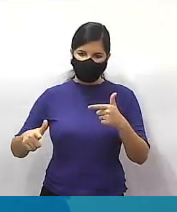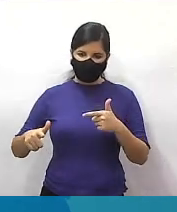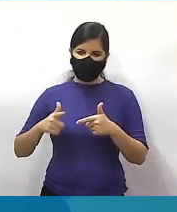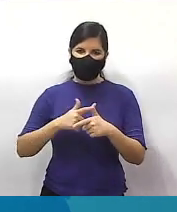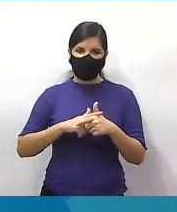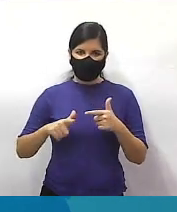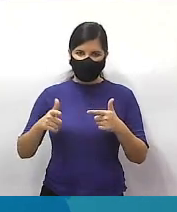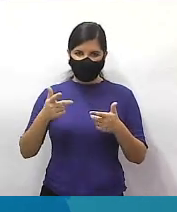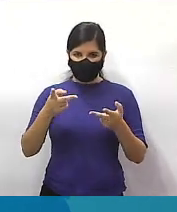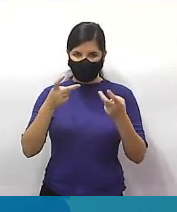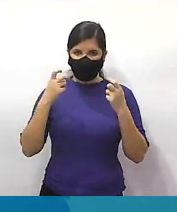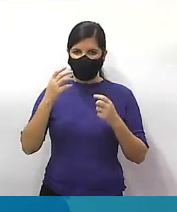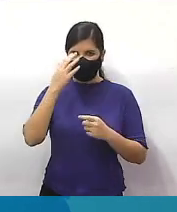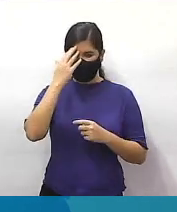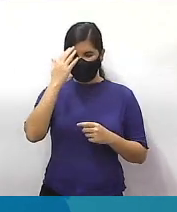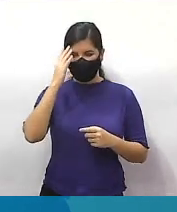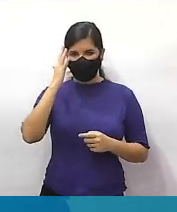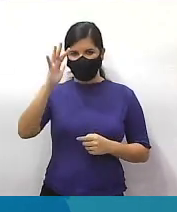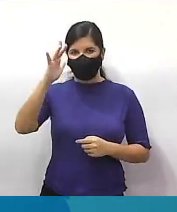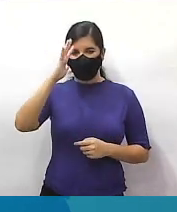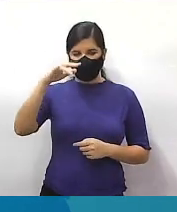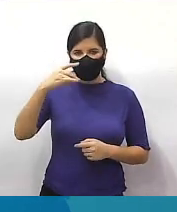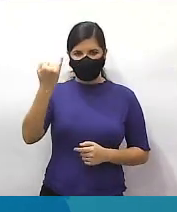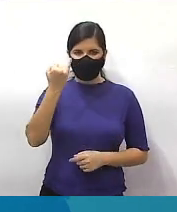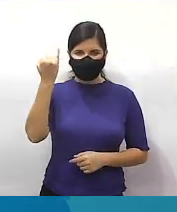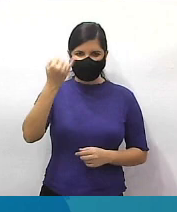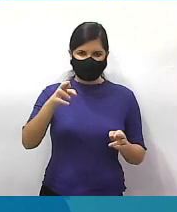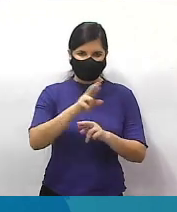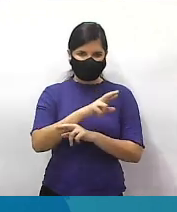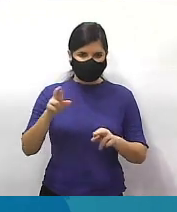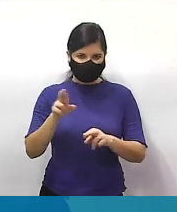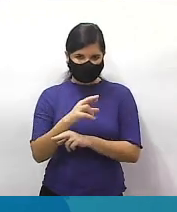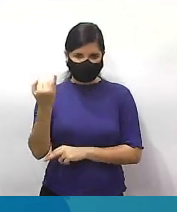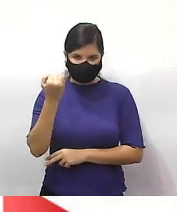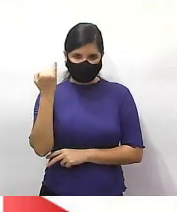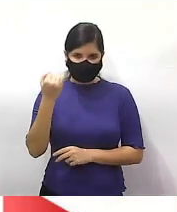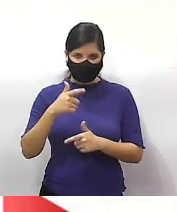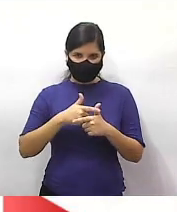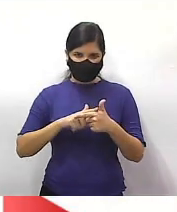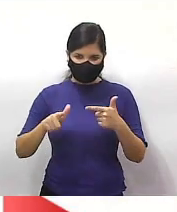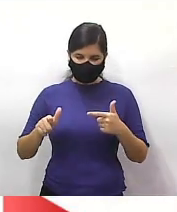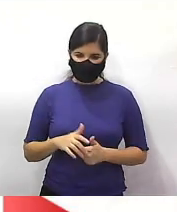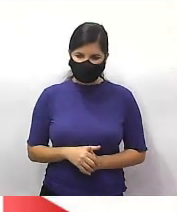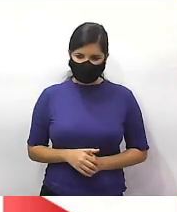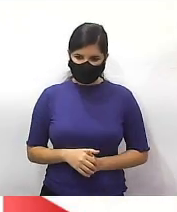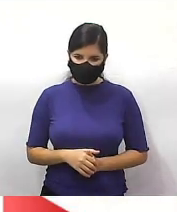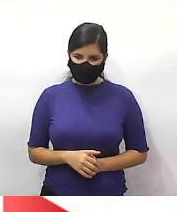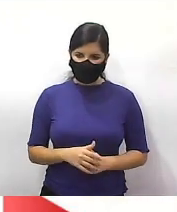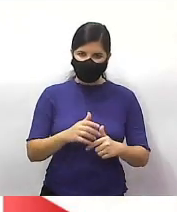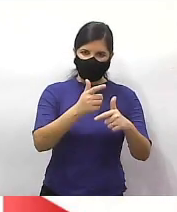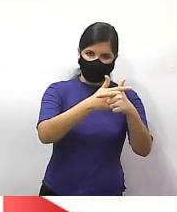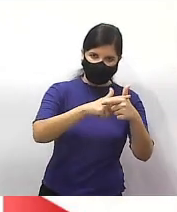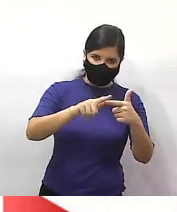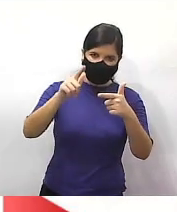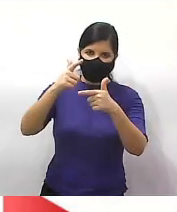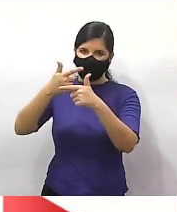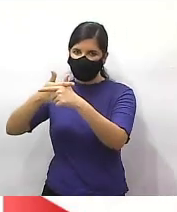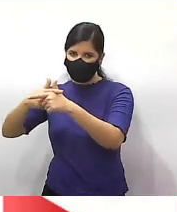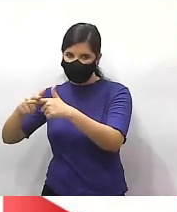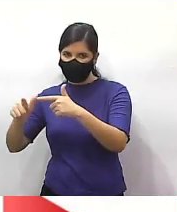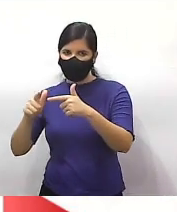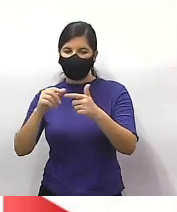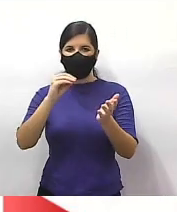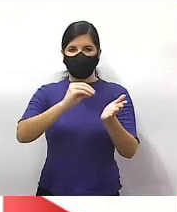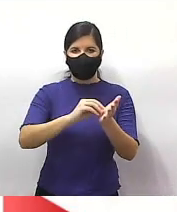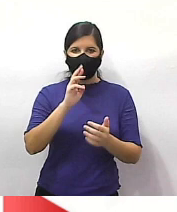e entender a teoria fundamental, ou seja, a relação fundamental de divisão, tá? Dividendo, divisor, quociente e